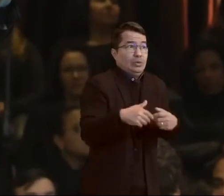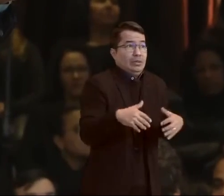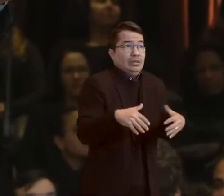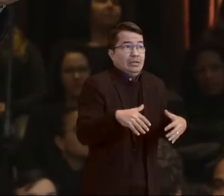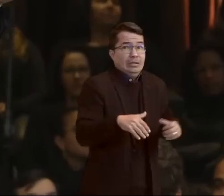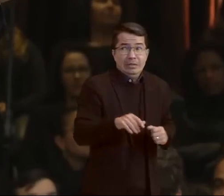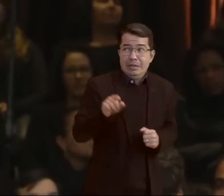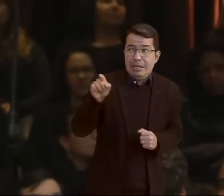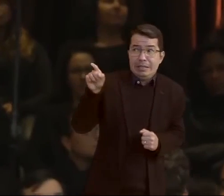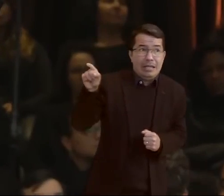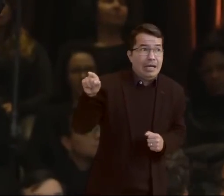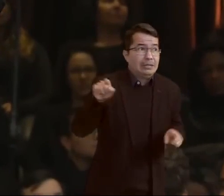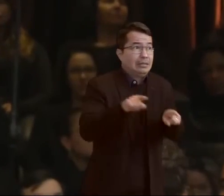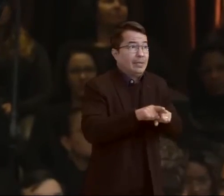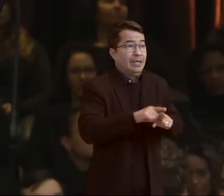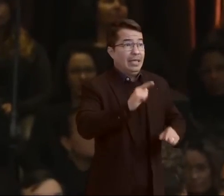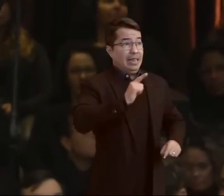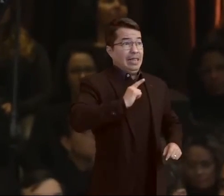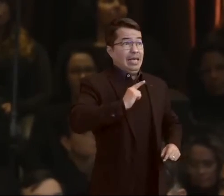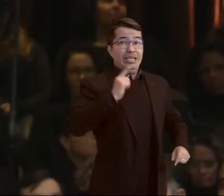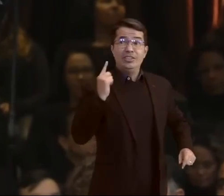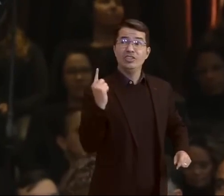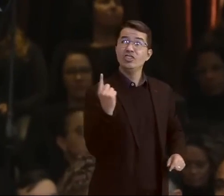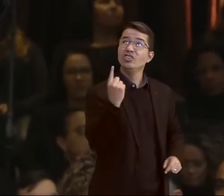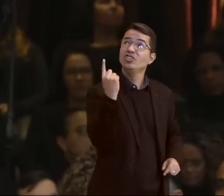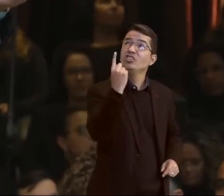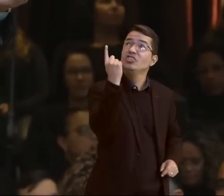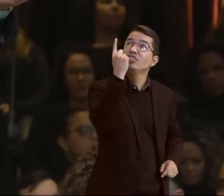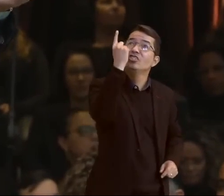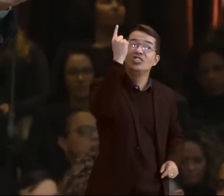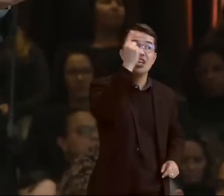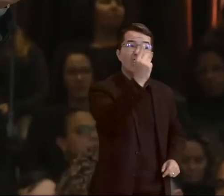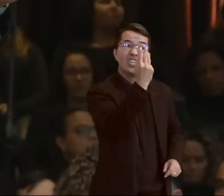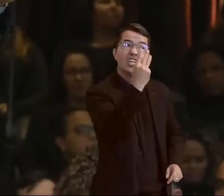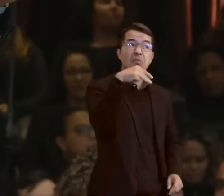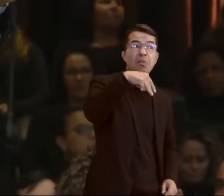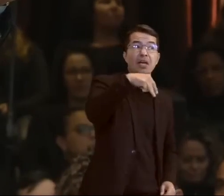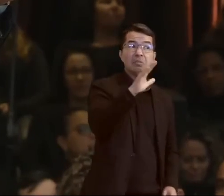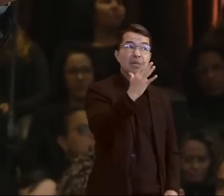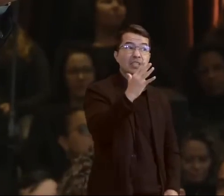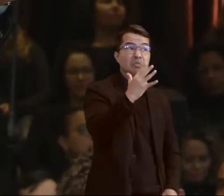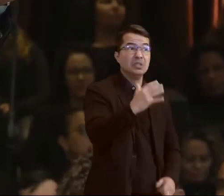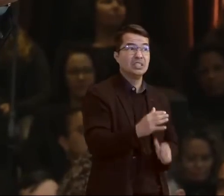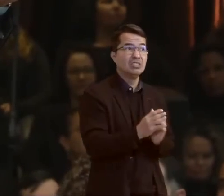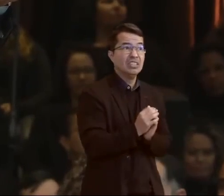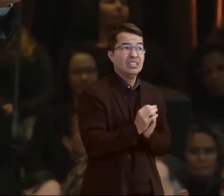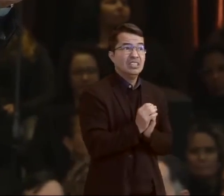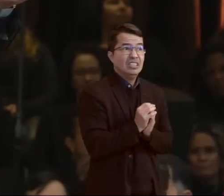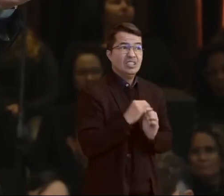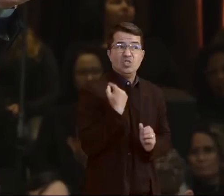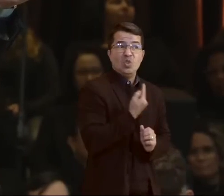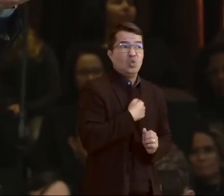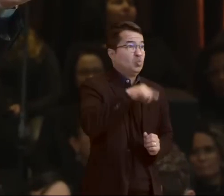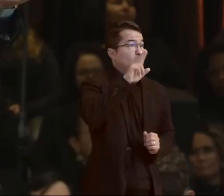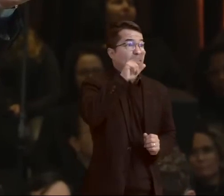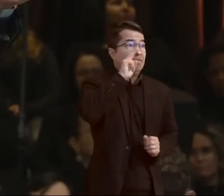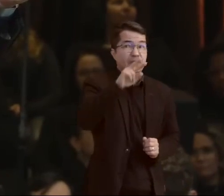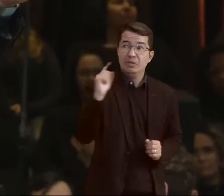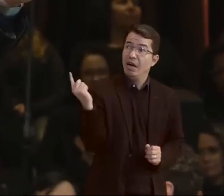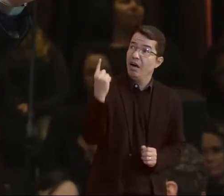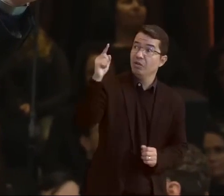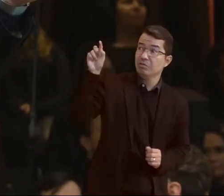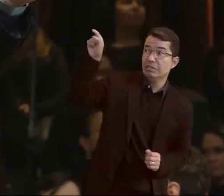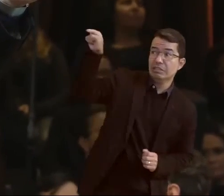valentes desse povo são gigantes de mais de 3 metros de altura. Nós nunca vimos igual.